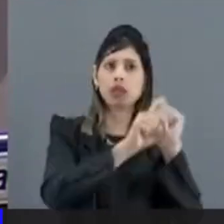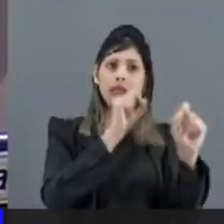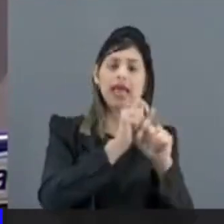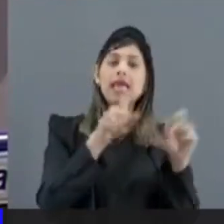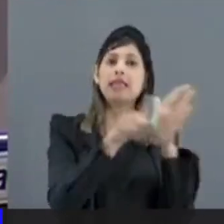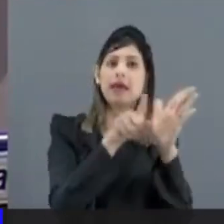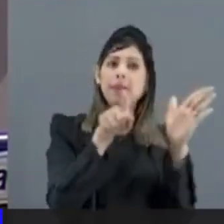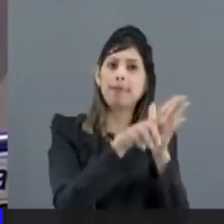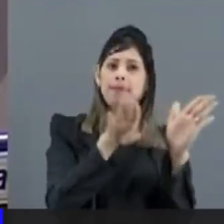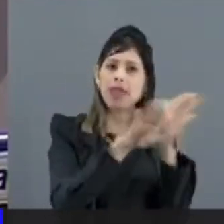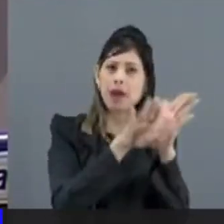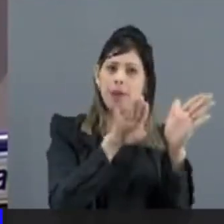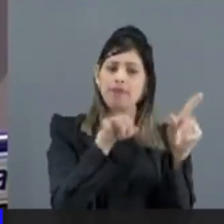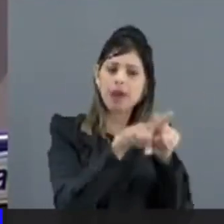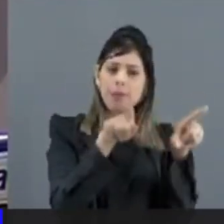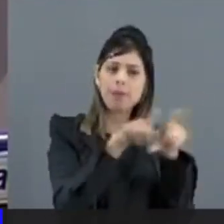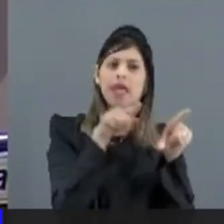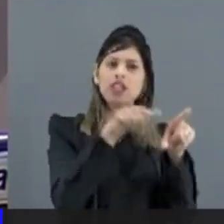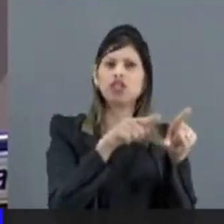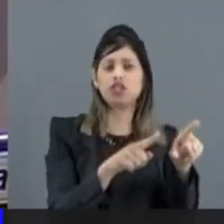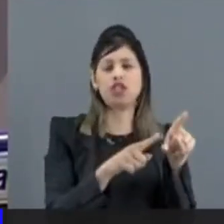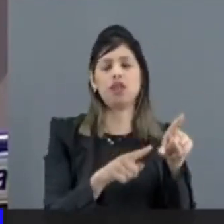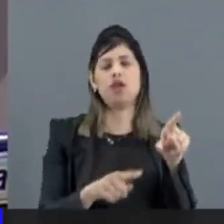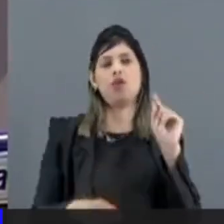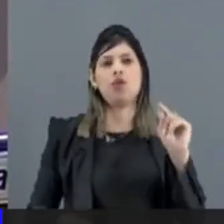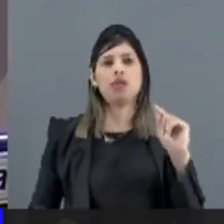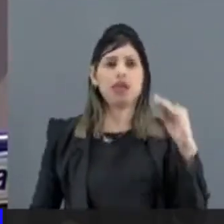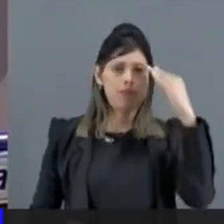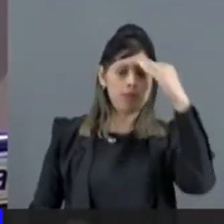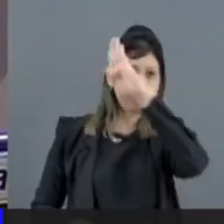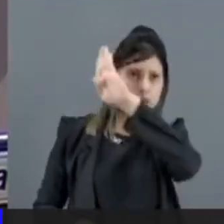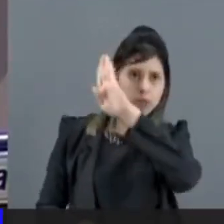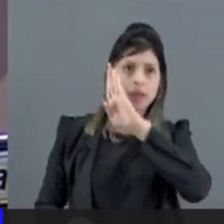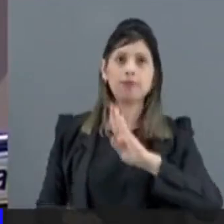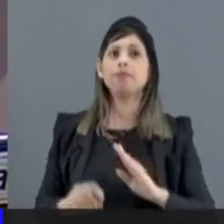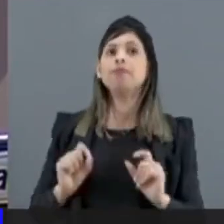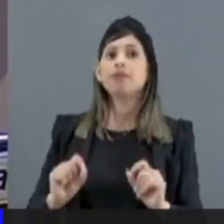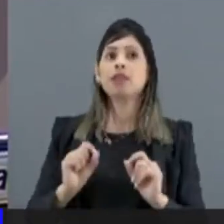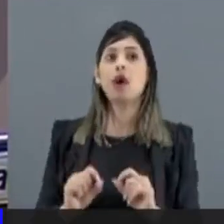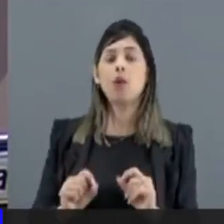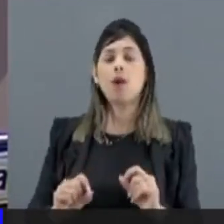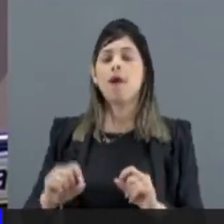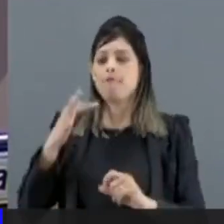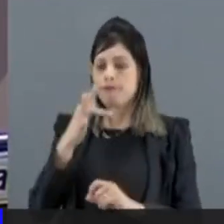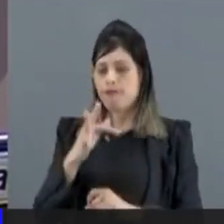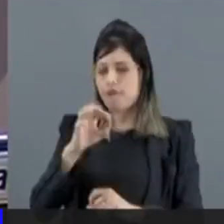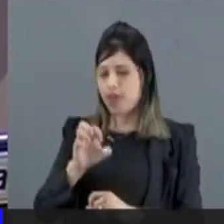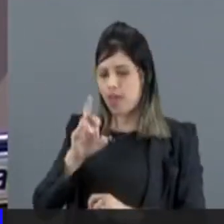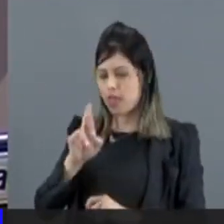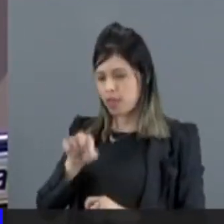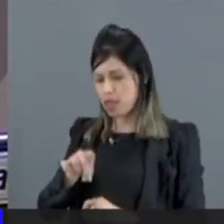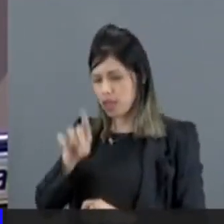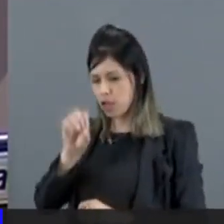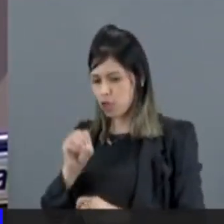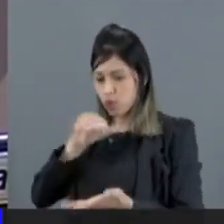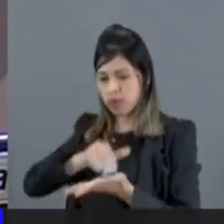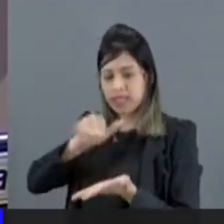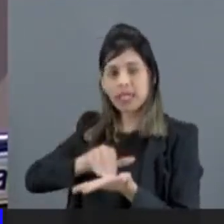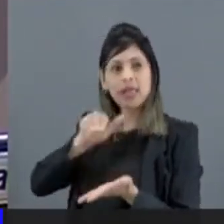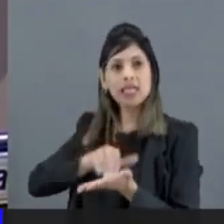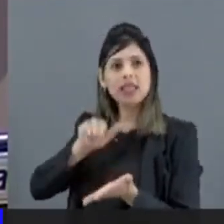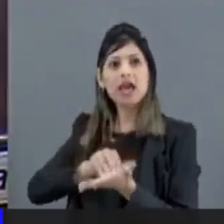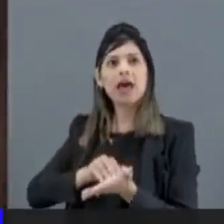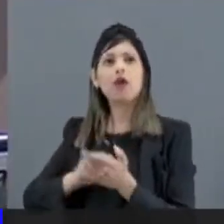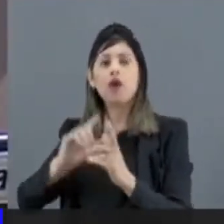intentona golpista em depoimento à CPI da Câmara Legislativa do DF Fernando de Souza Oliveira então secretário executivo da Secretaria de